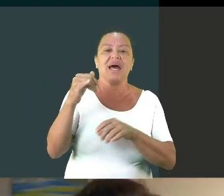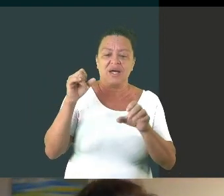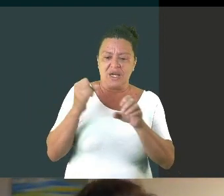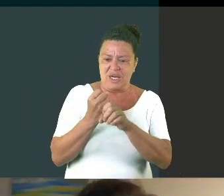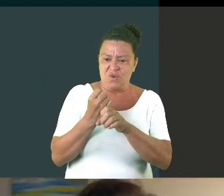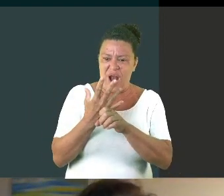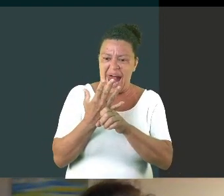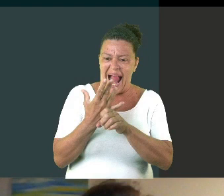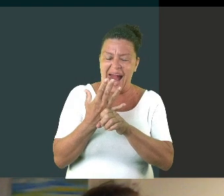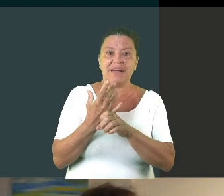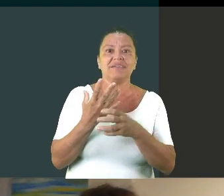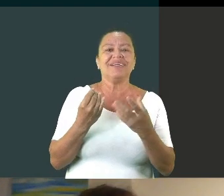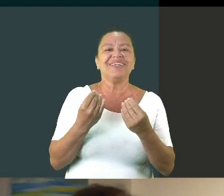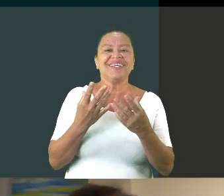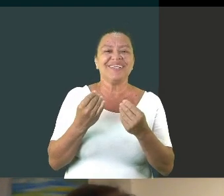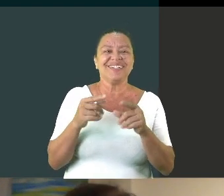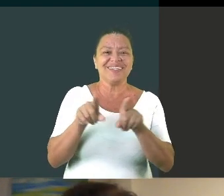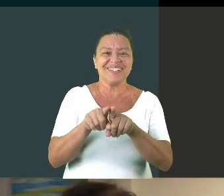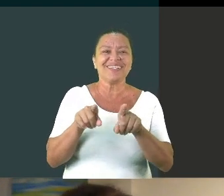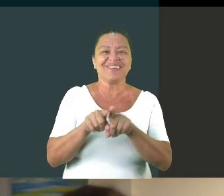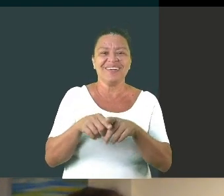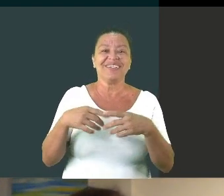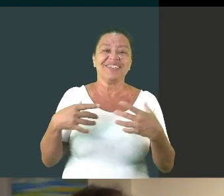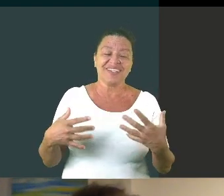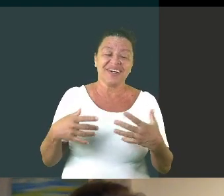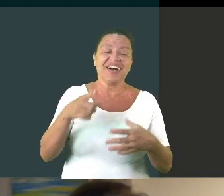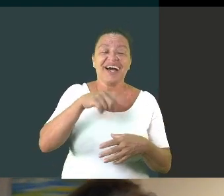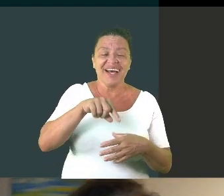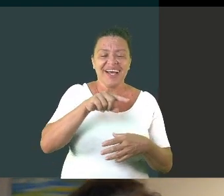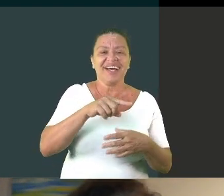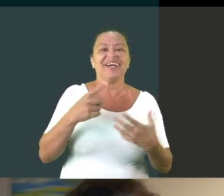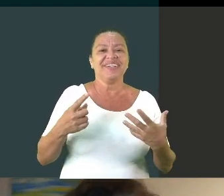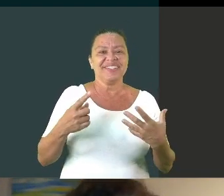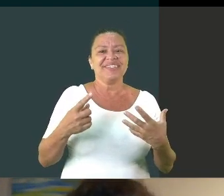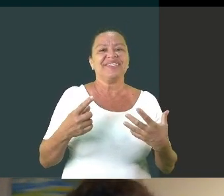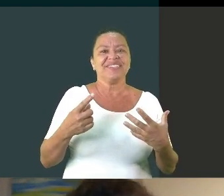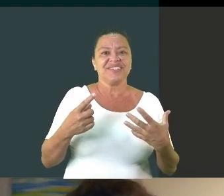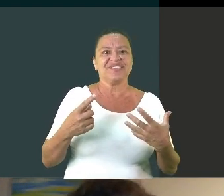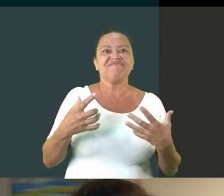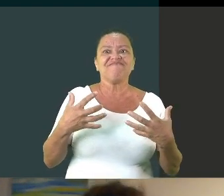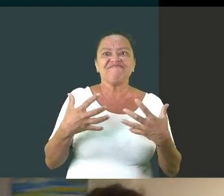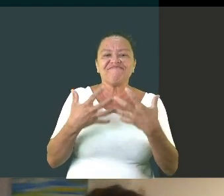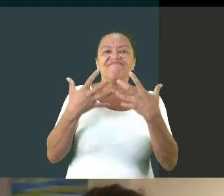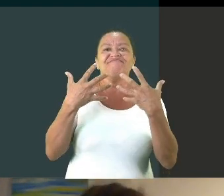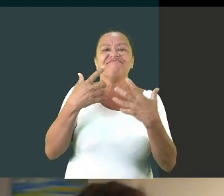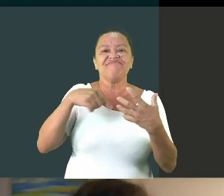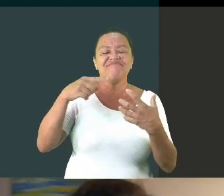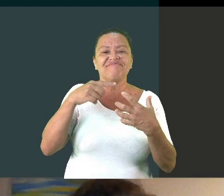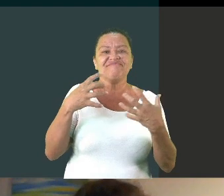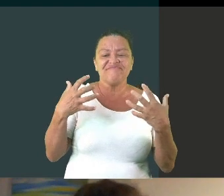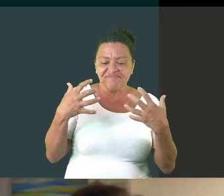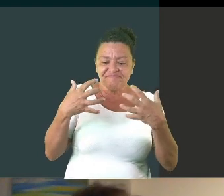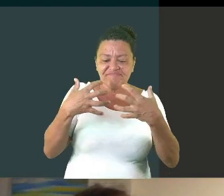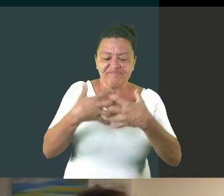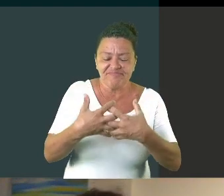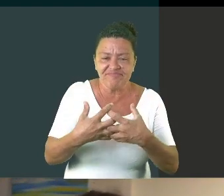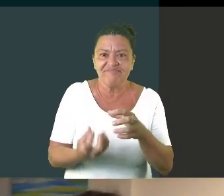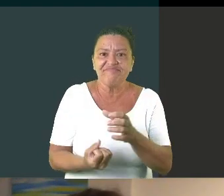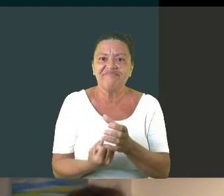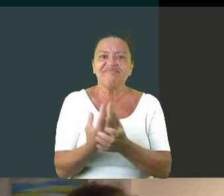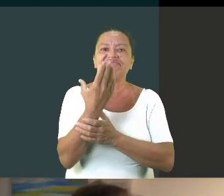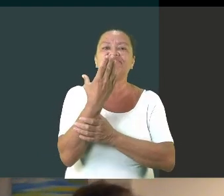produzindo a energia. Então, é um complexo energético que forma todo